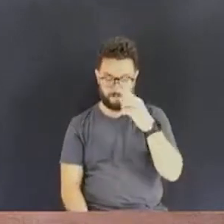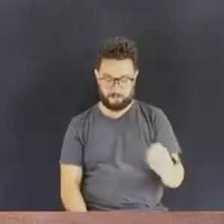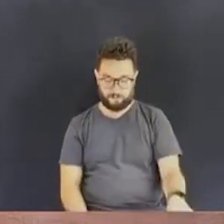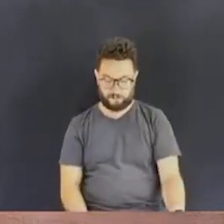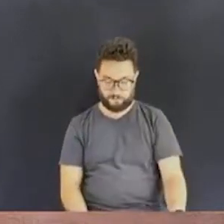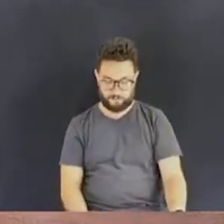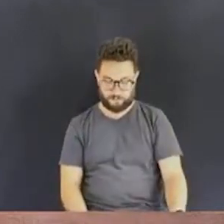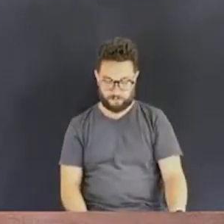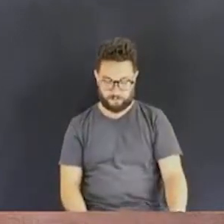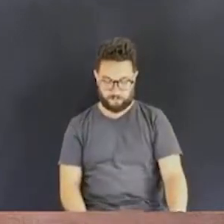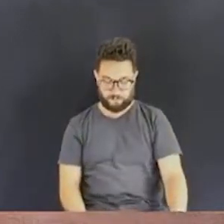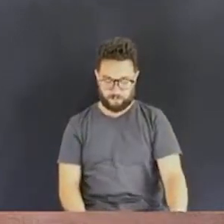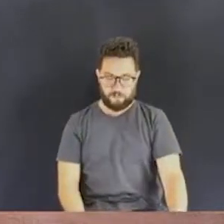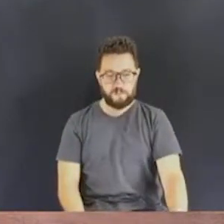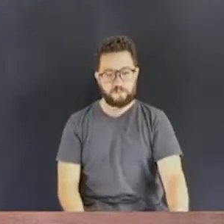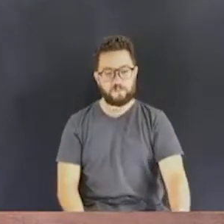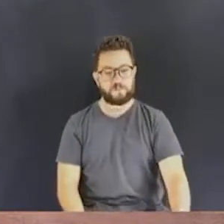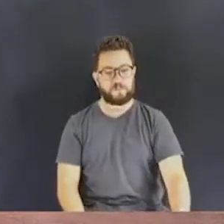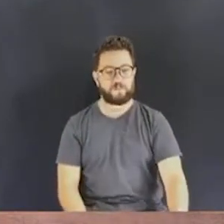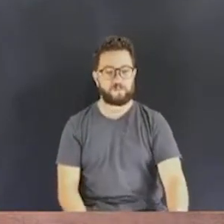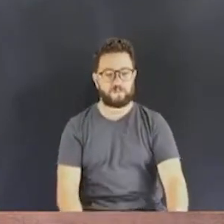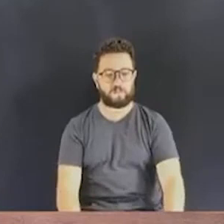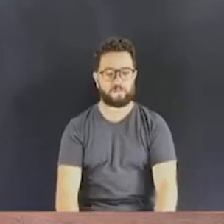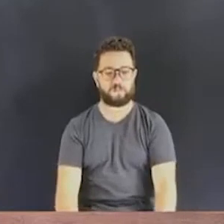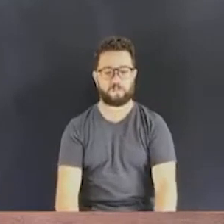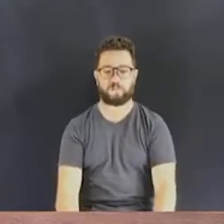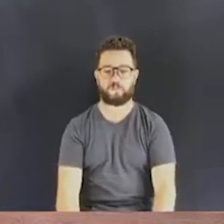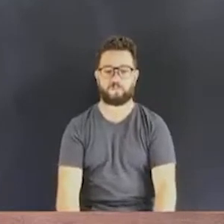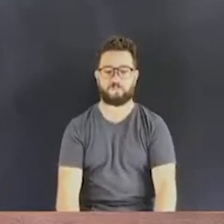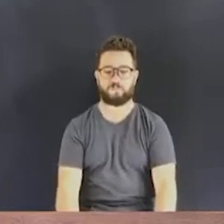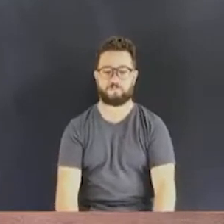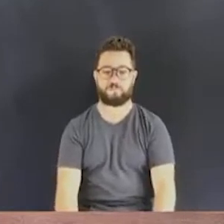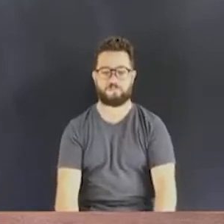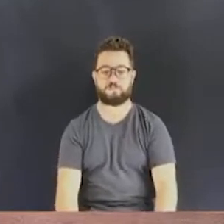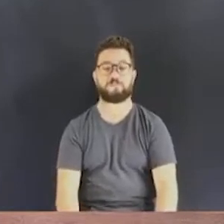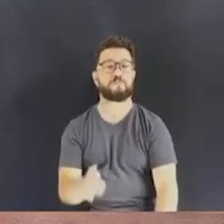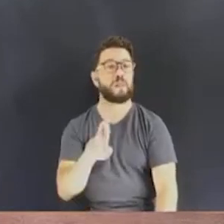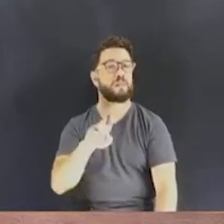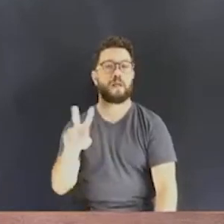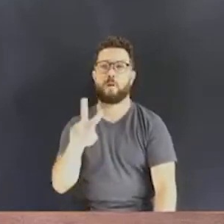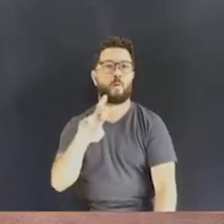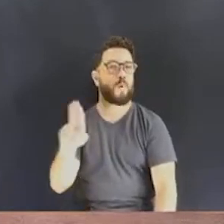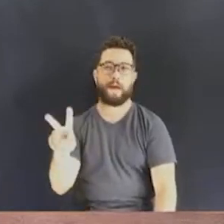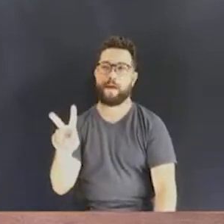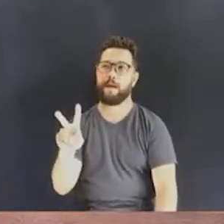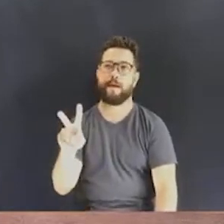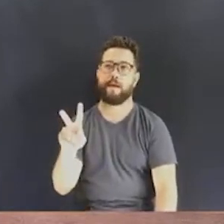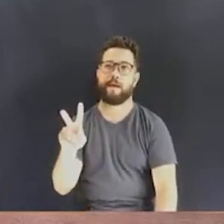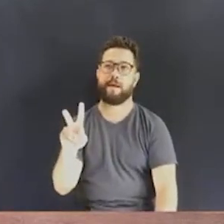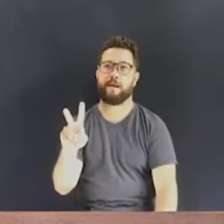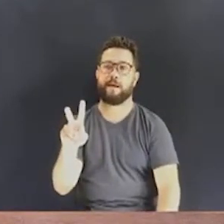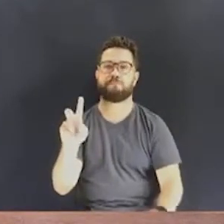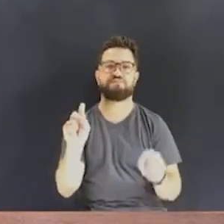forma irregular ali colocadas. Não estou aqui dizendo que estão ali vivendo